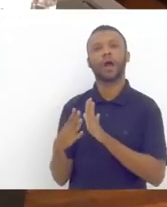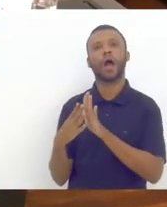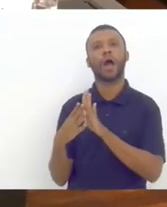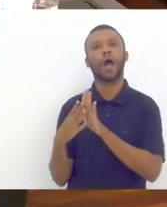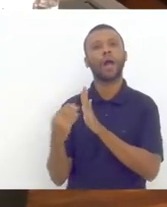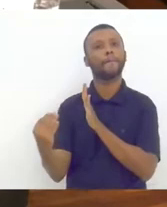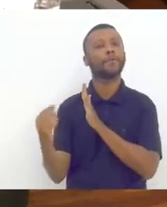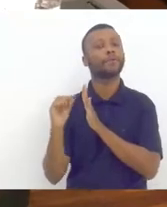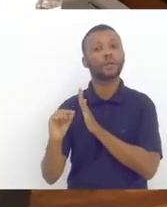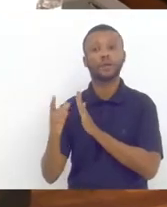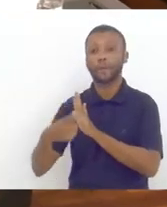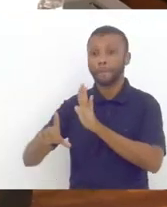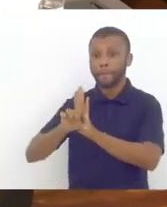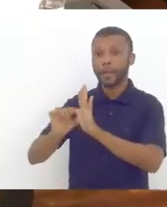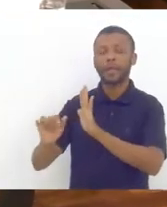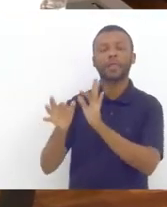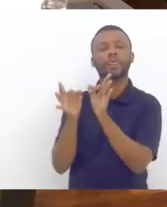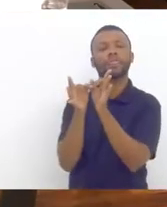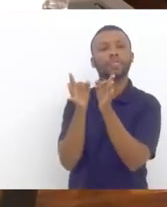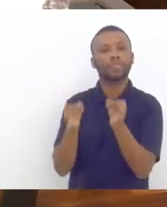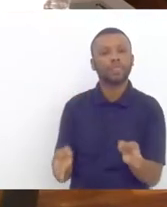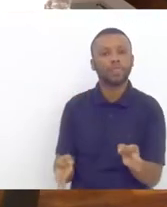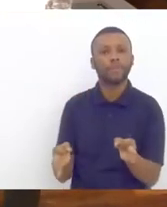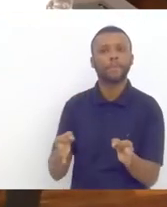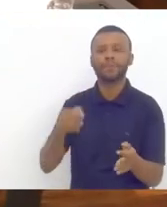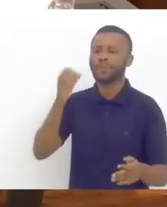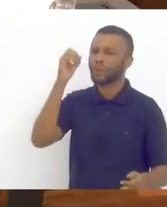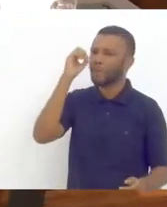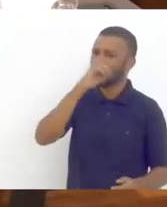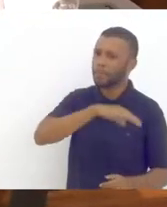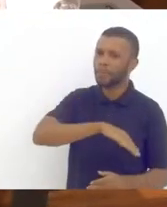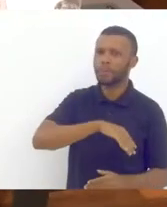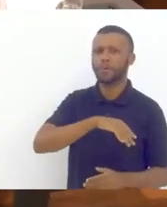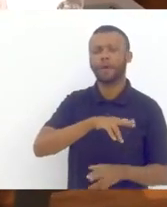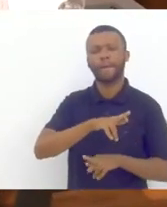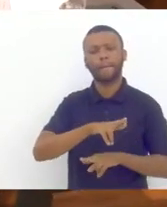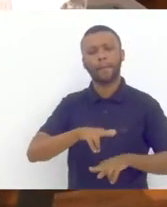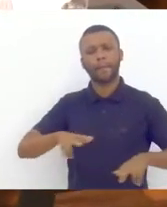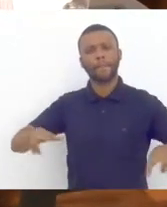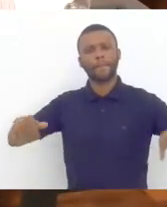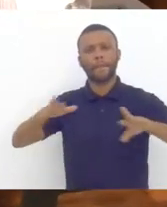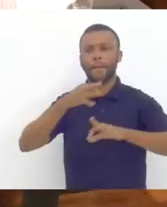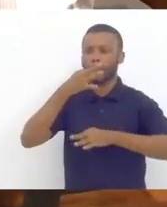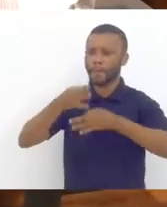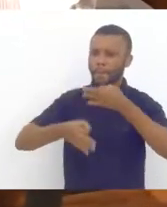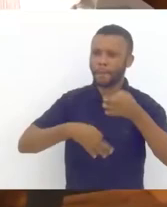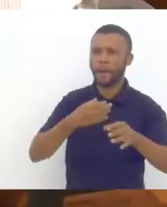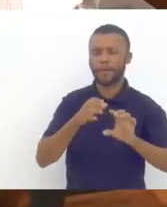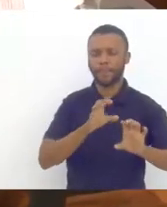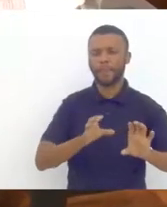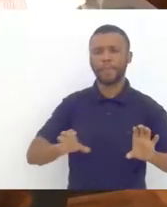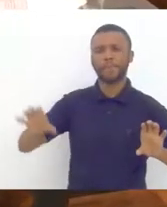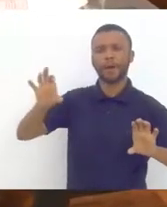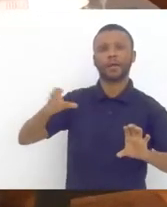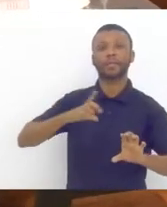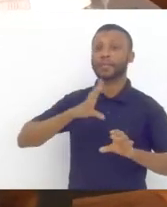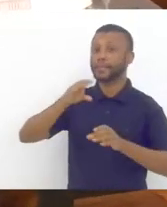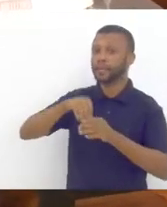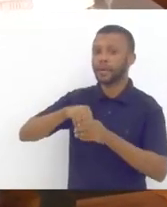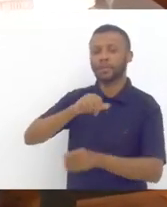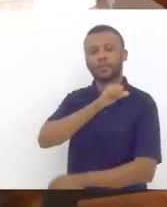uma legislação simplista, desrespeitando as diferenças regionais que nós temos no Estado do Rio de